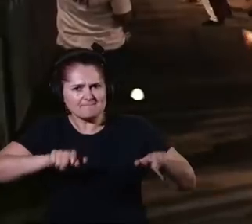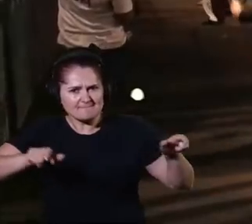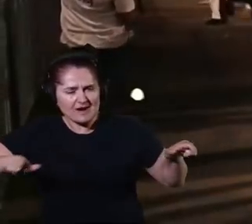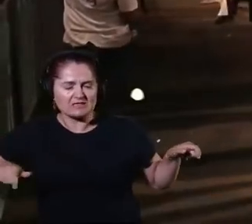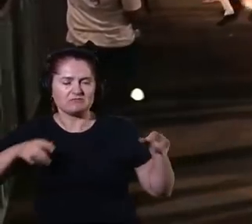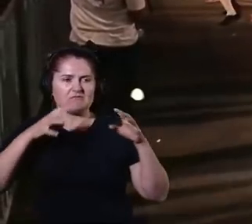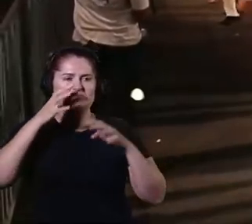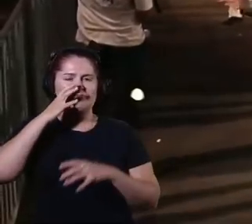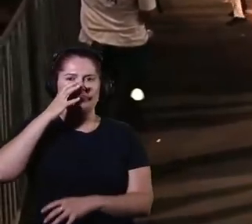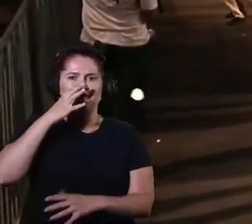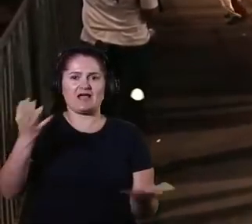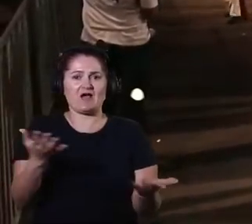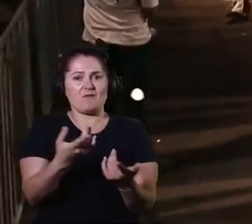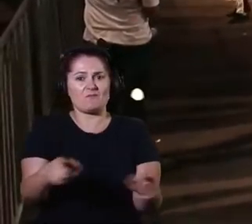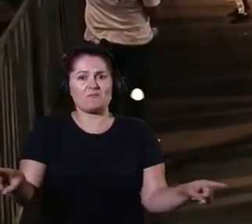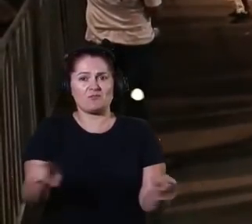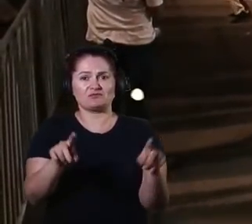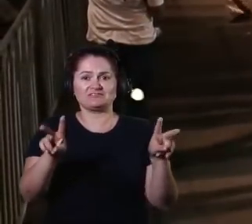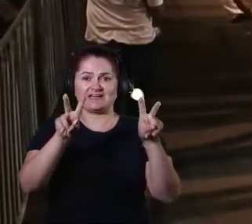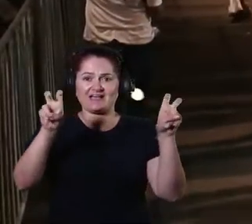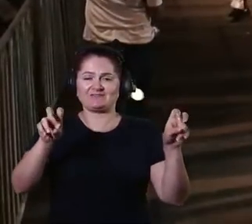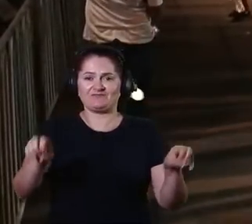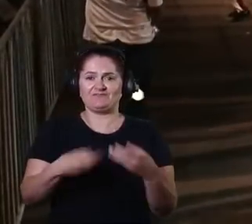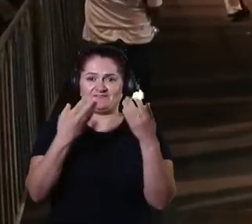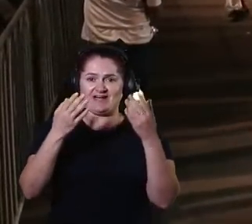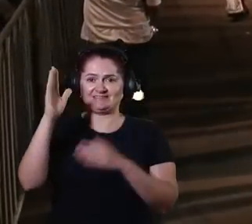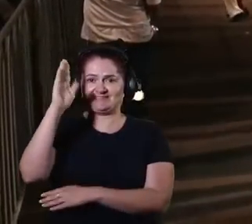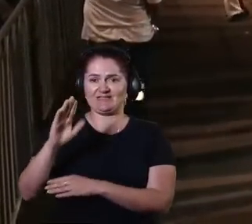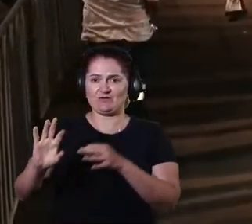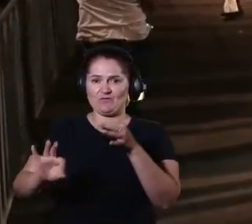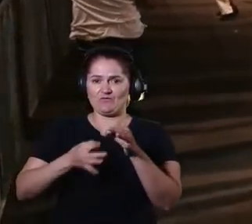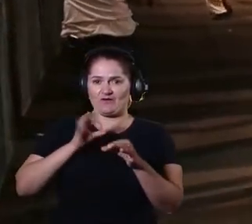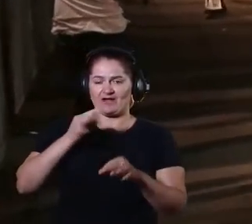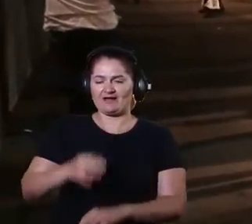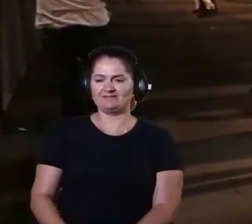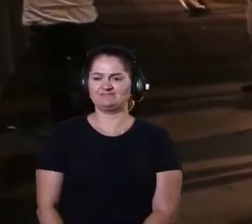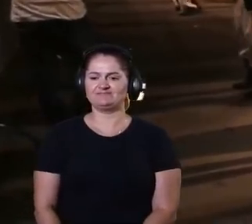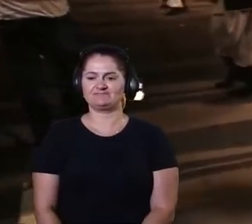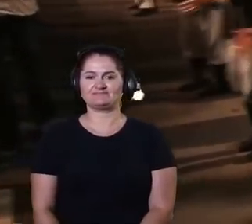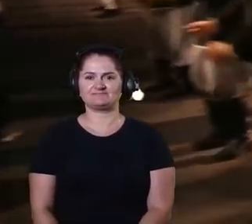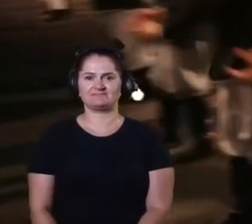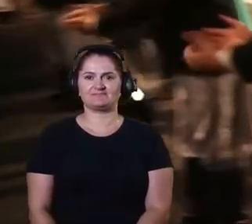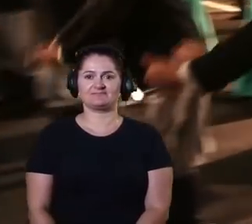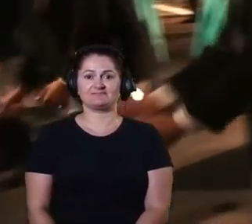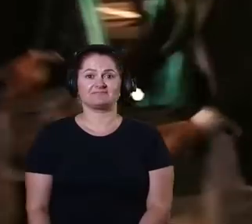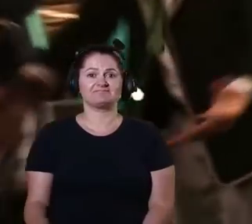isso. Então vamos à música tema da Festa Nacional da Uva.